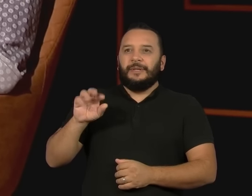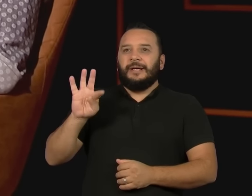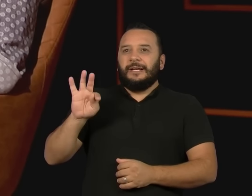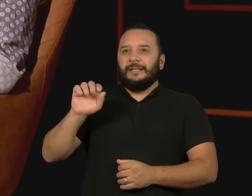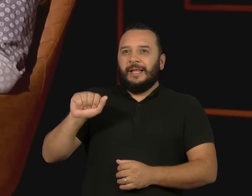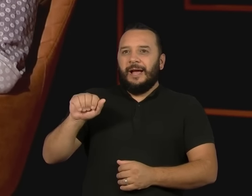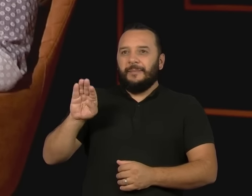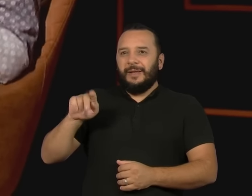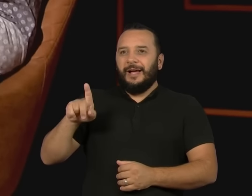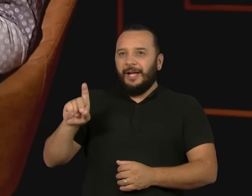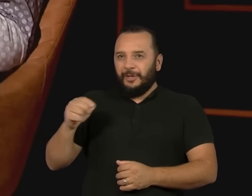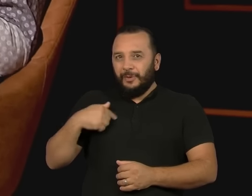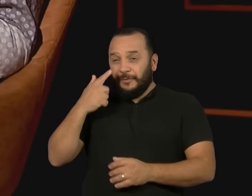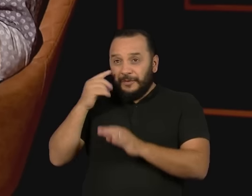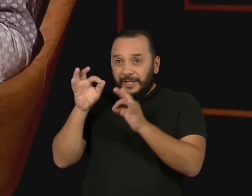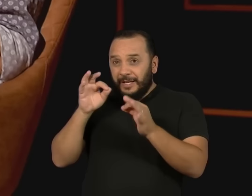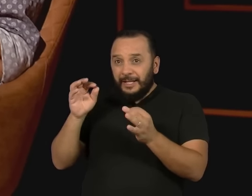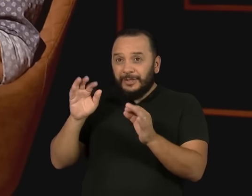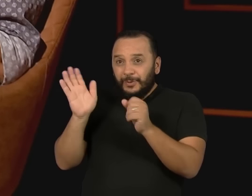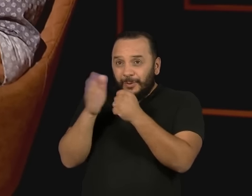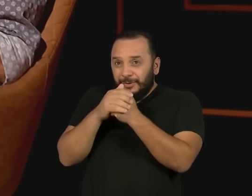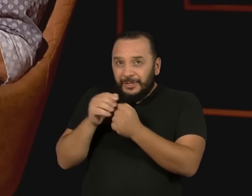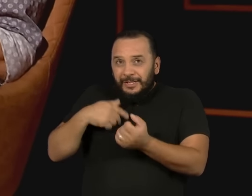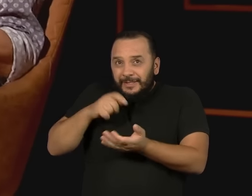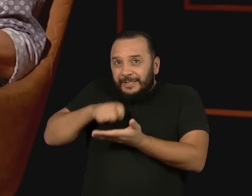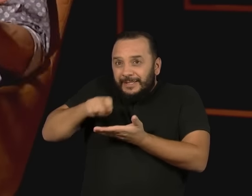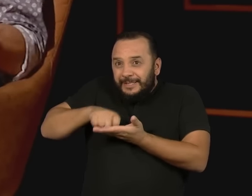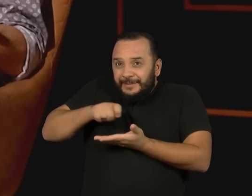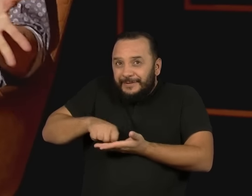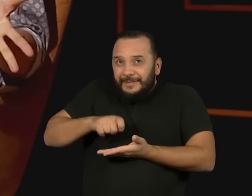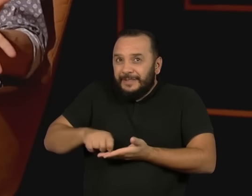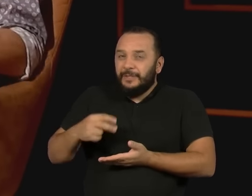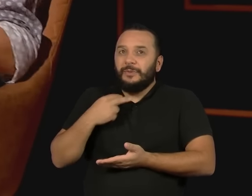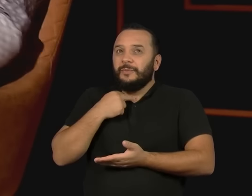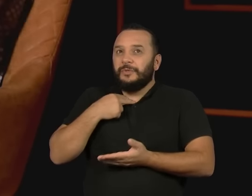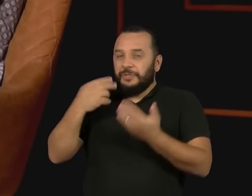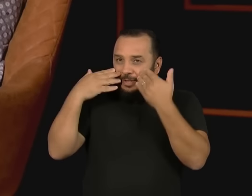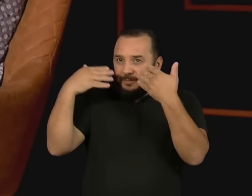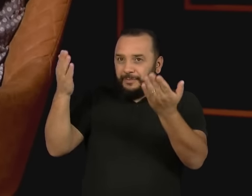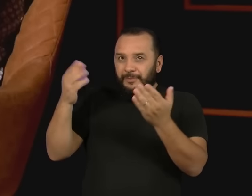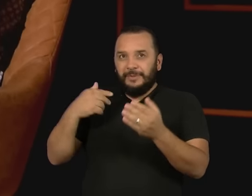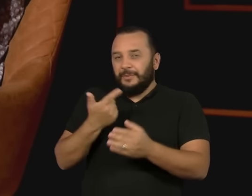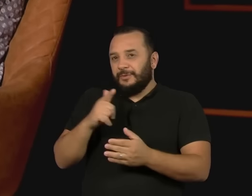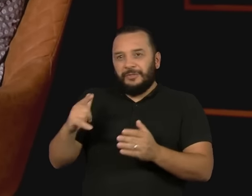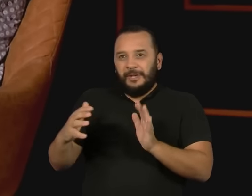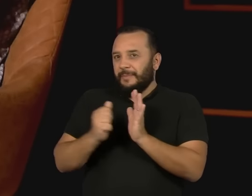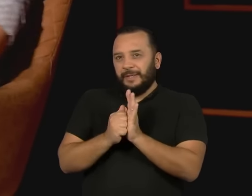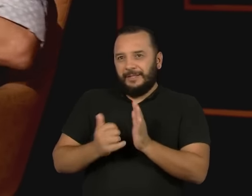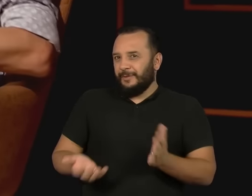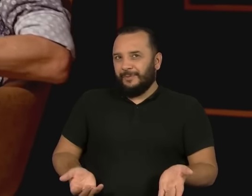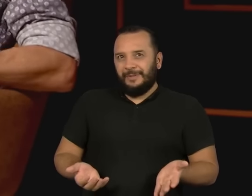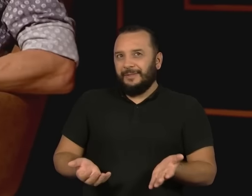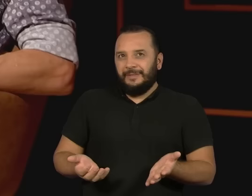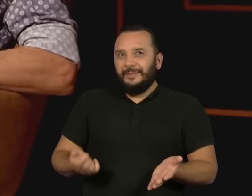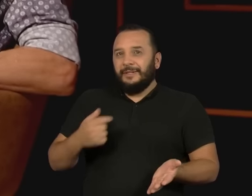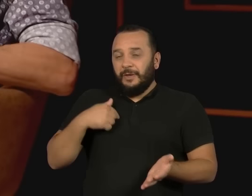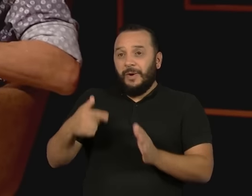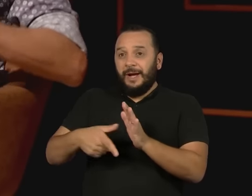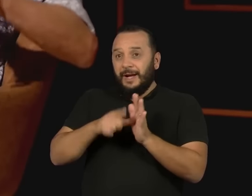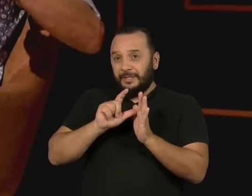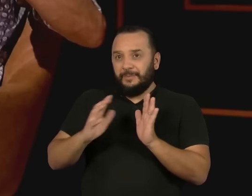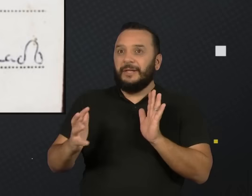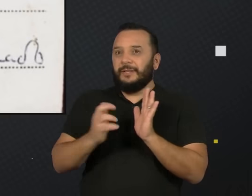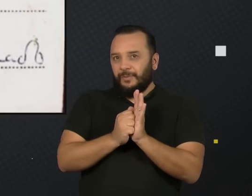assistir escondido as aulas, levava um caderninho, ficava anotando, né? Não podia, enfim, não era matriculado. Então, muito antes de eu me matricular, porque aí